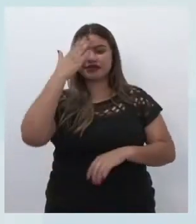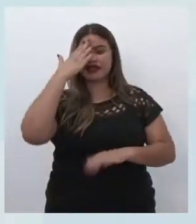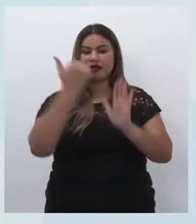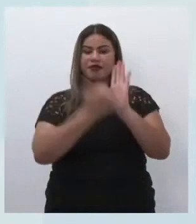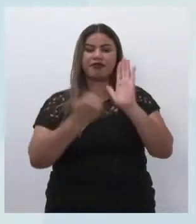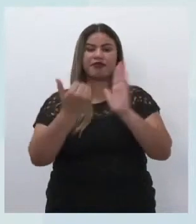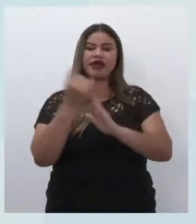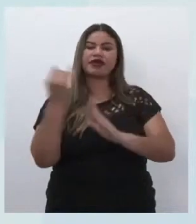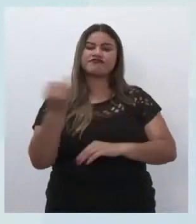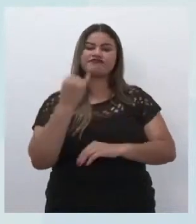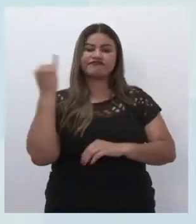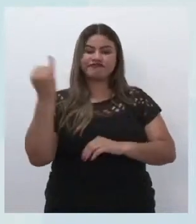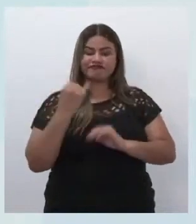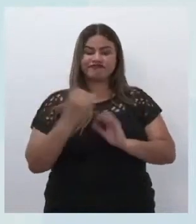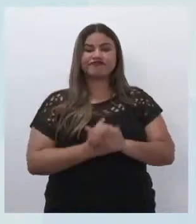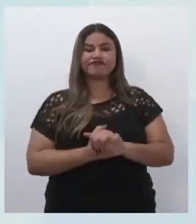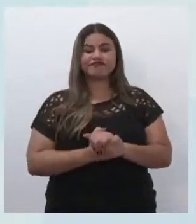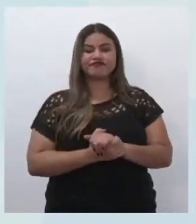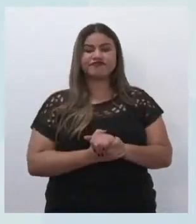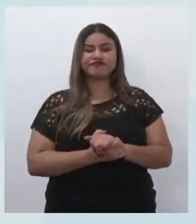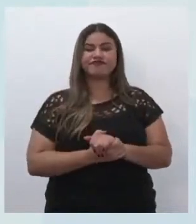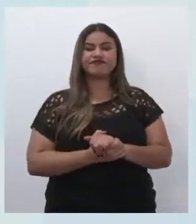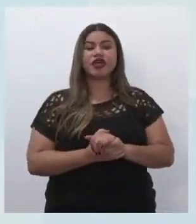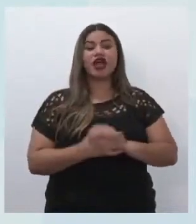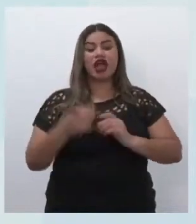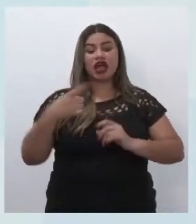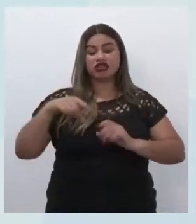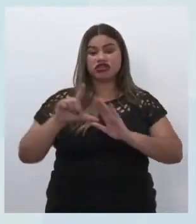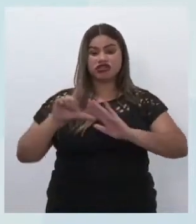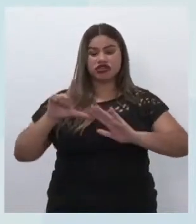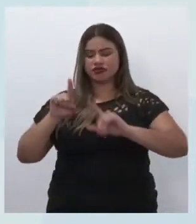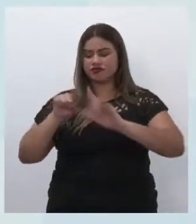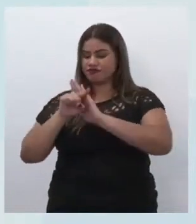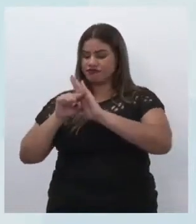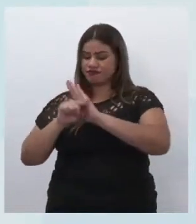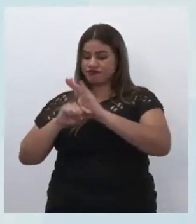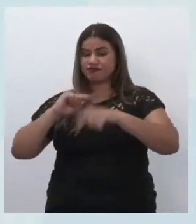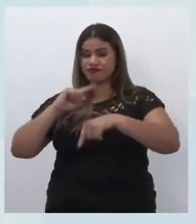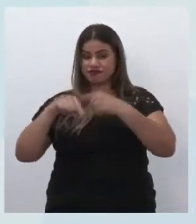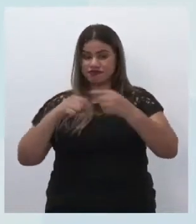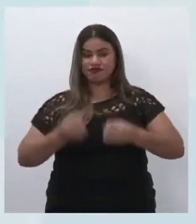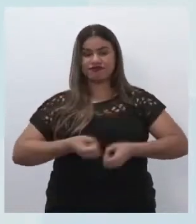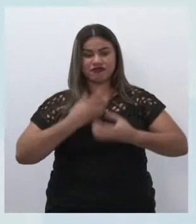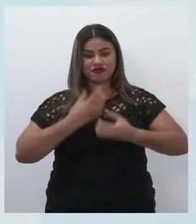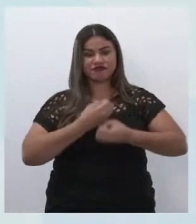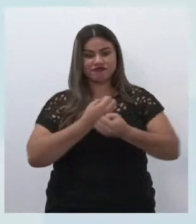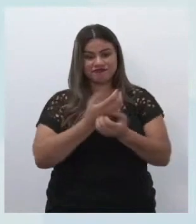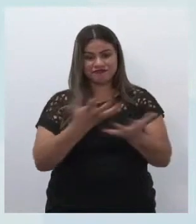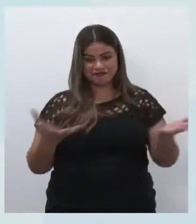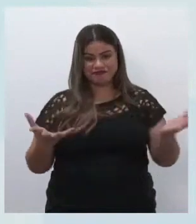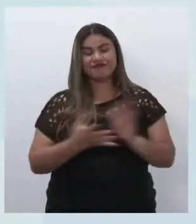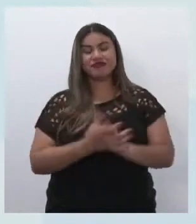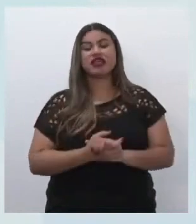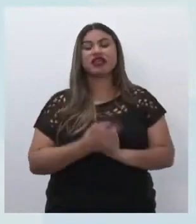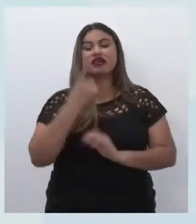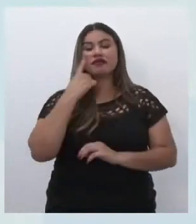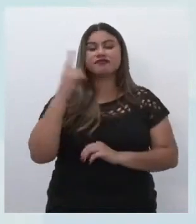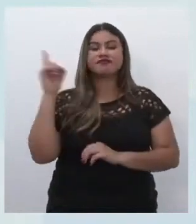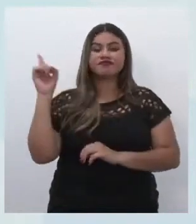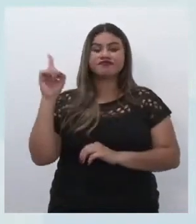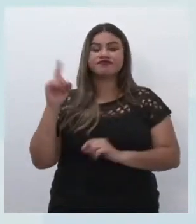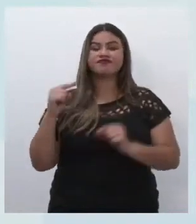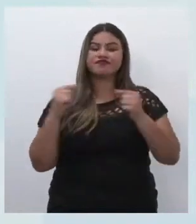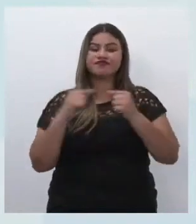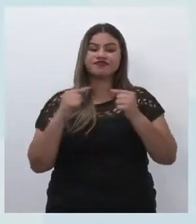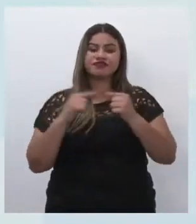são extremamente importantes, tá? São de lá que nós tiramos todas essas informações. E aí teve esse Saiba Mais, que é a infografia,